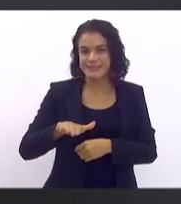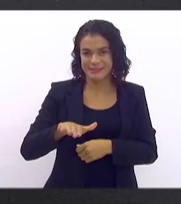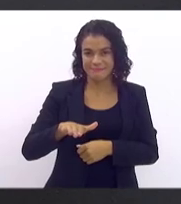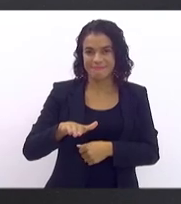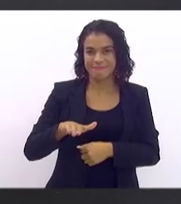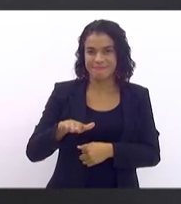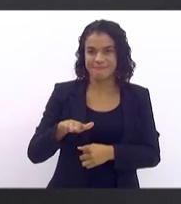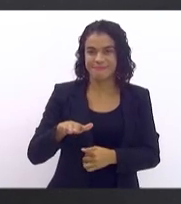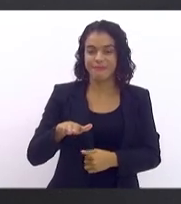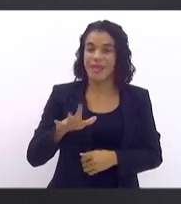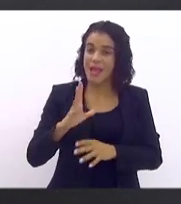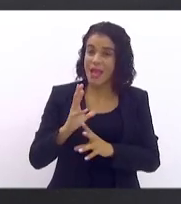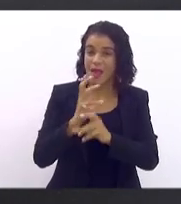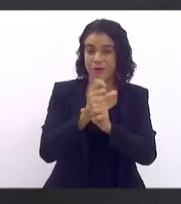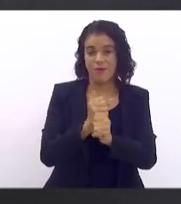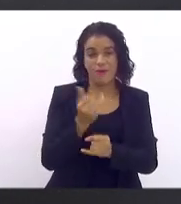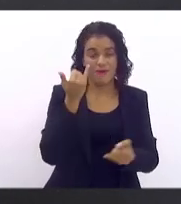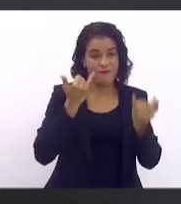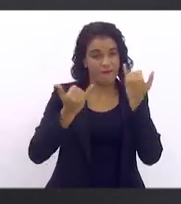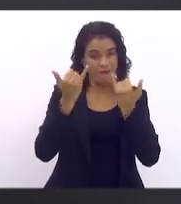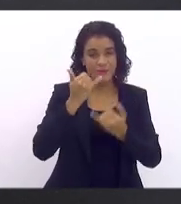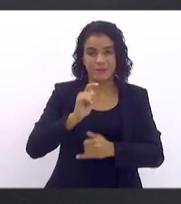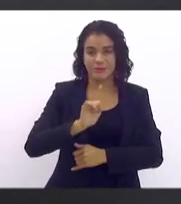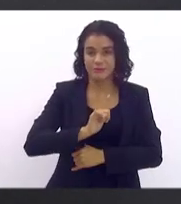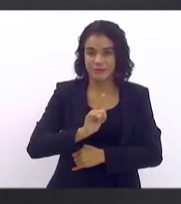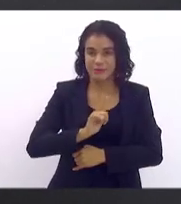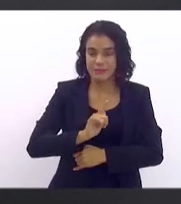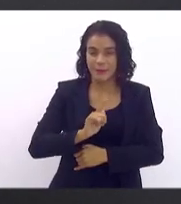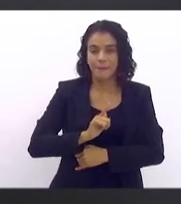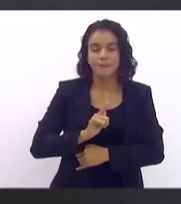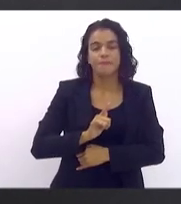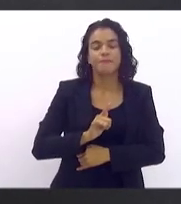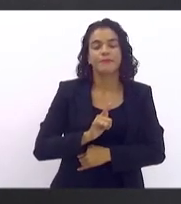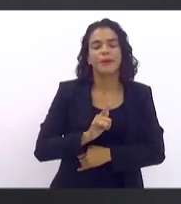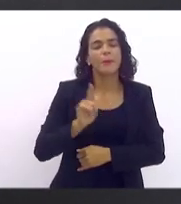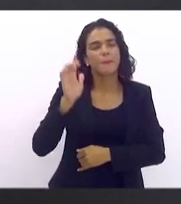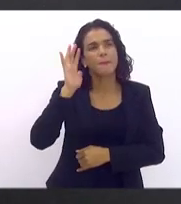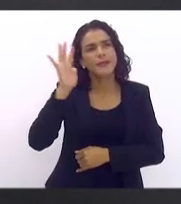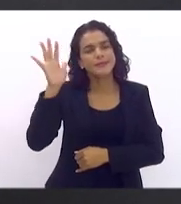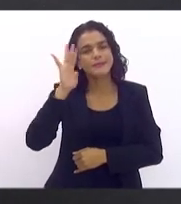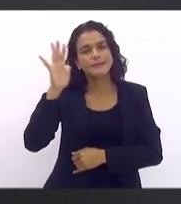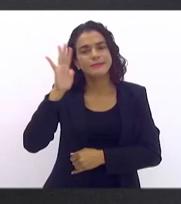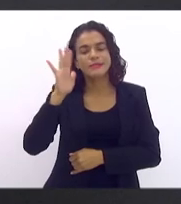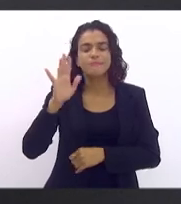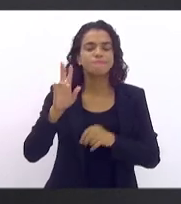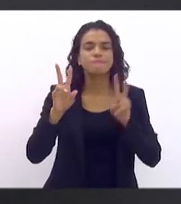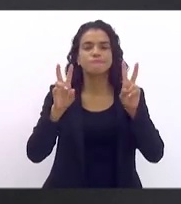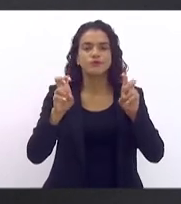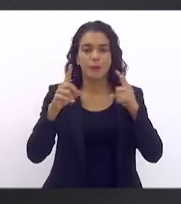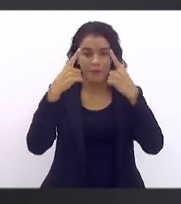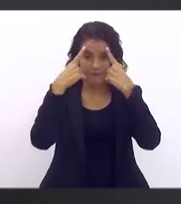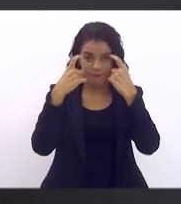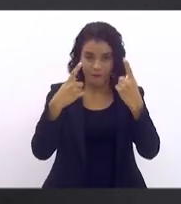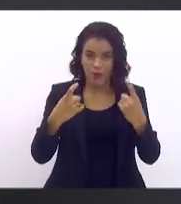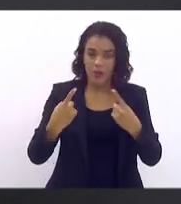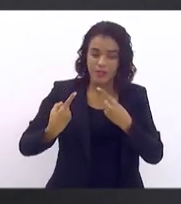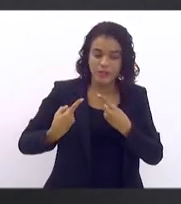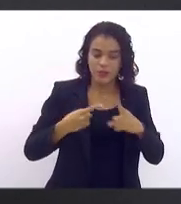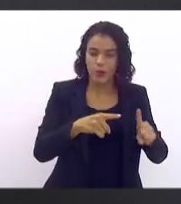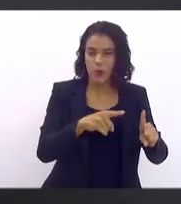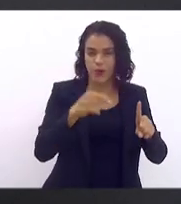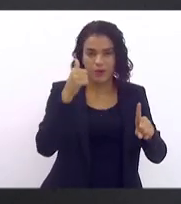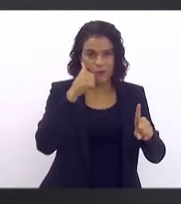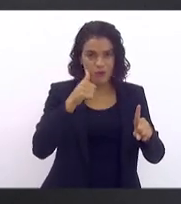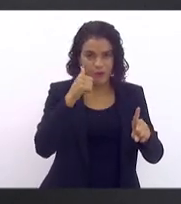um dado que a gente tem, né? E também quando você pensa aí na violência contra as mulheres, passando aí